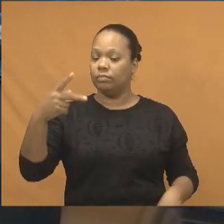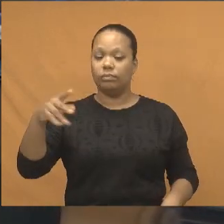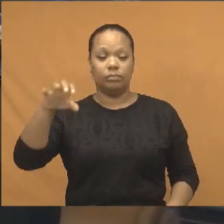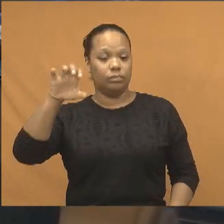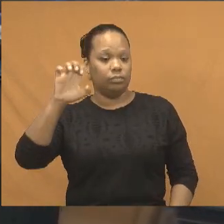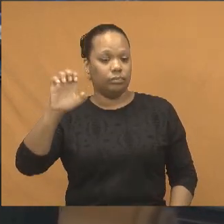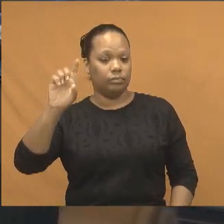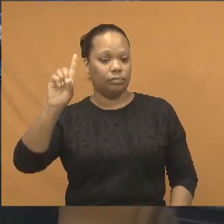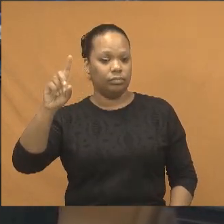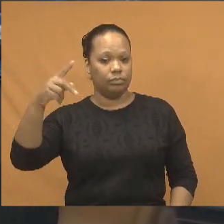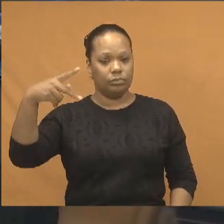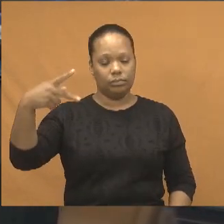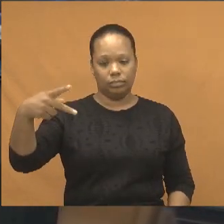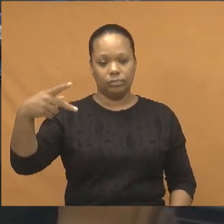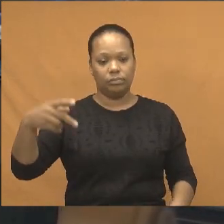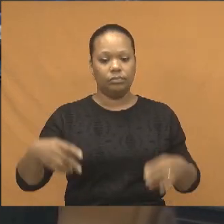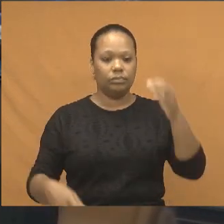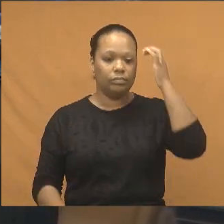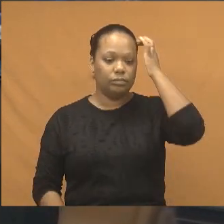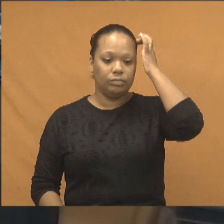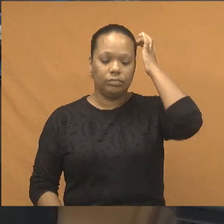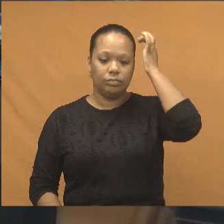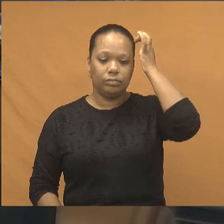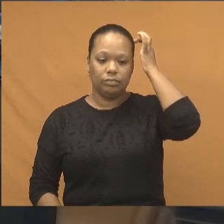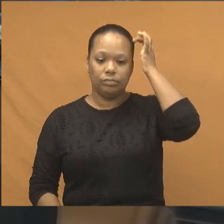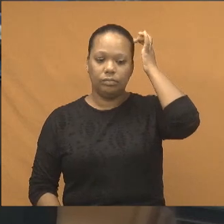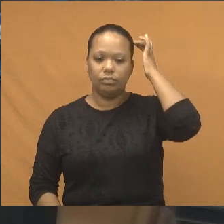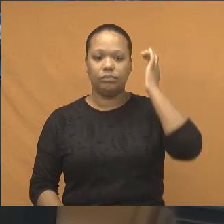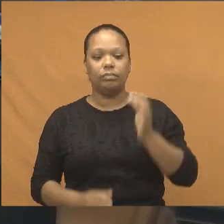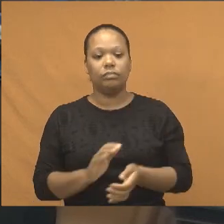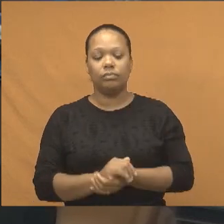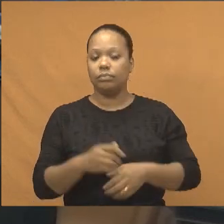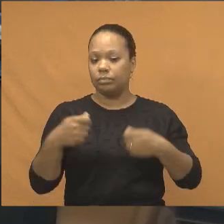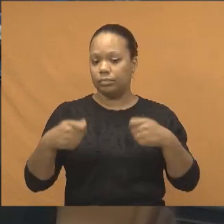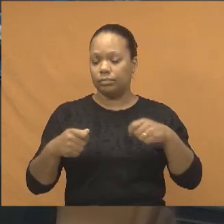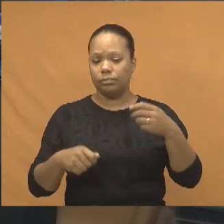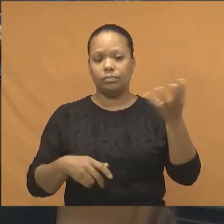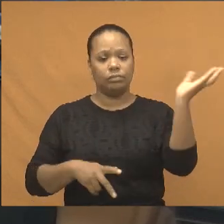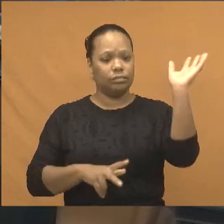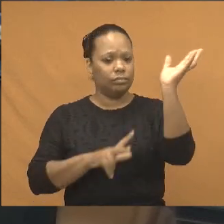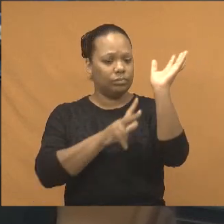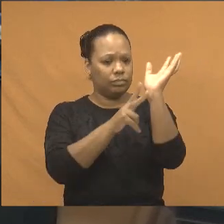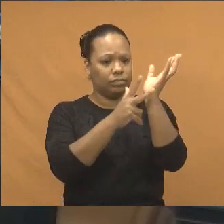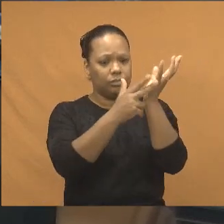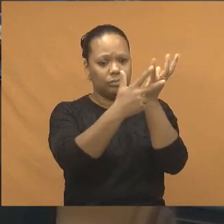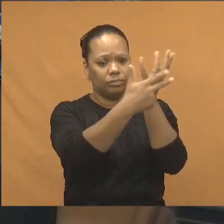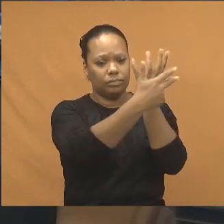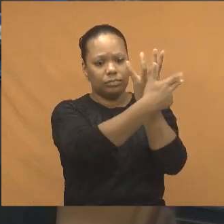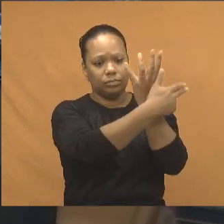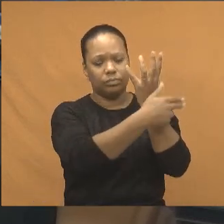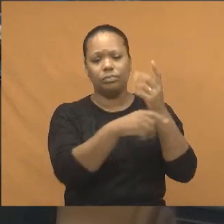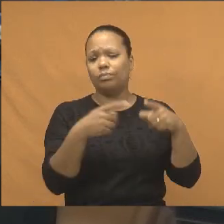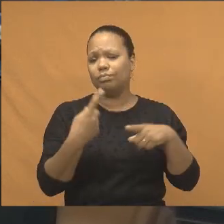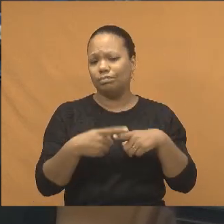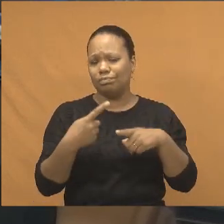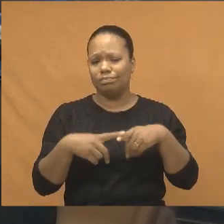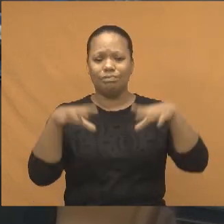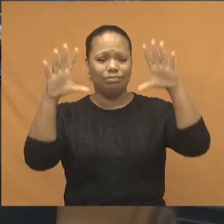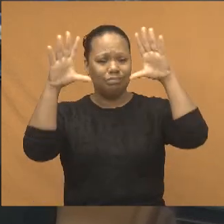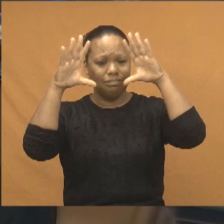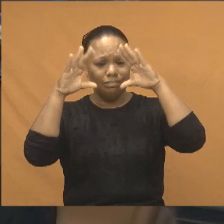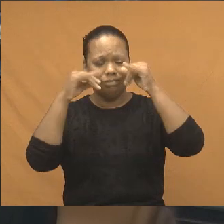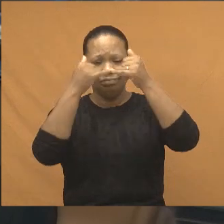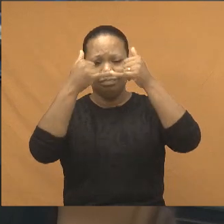da EDP Bandeirante. Ela tem que chegar lá e tirar esses gado da árvore, porque está muito escuro,